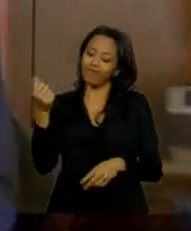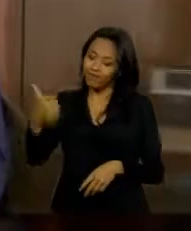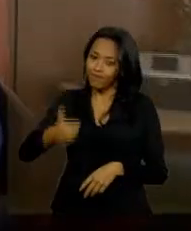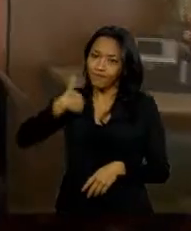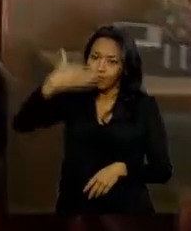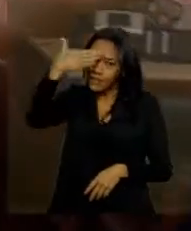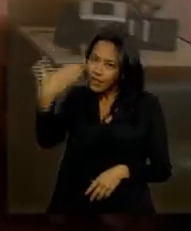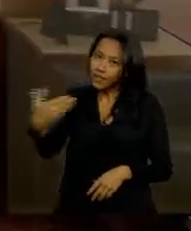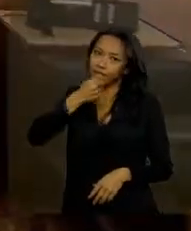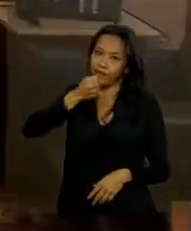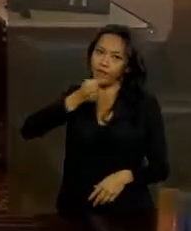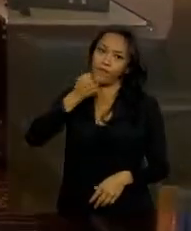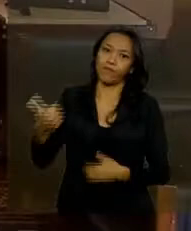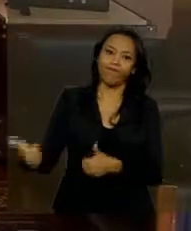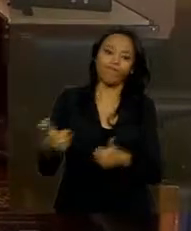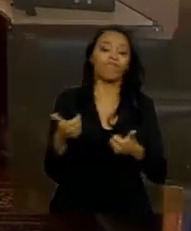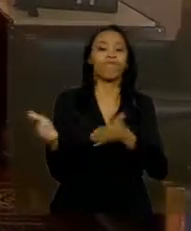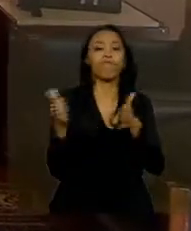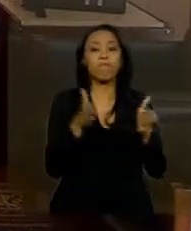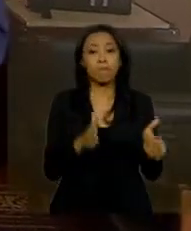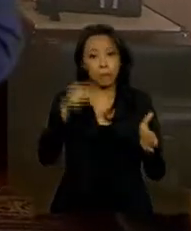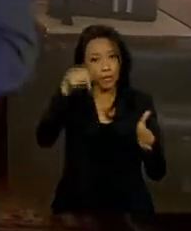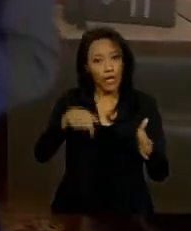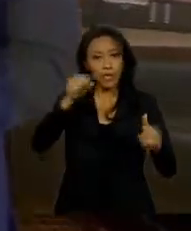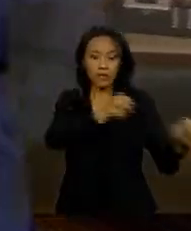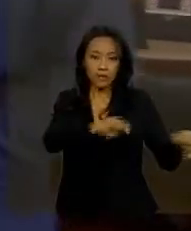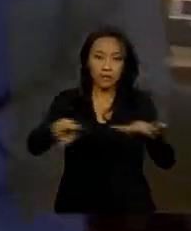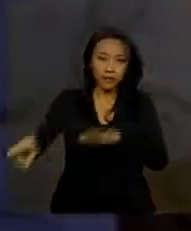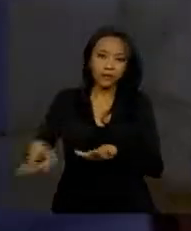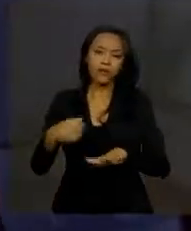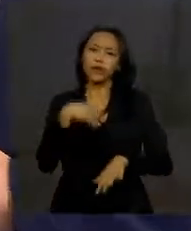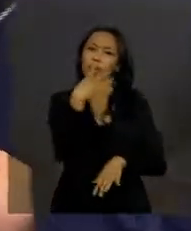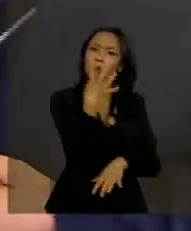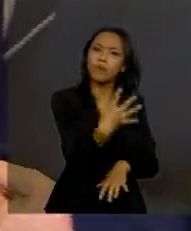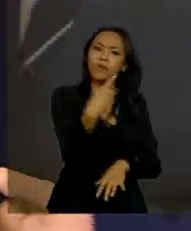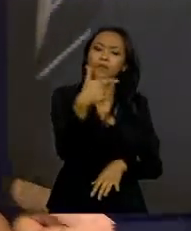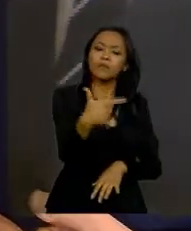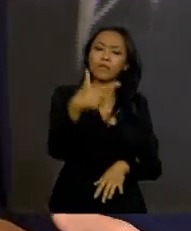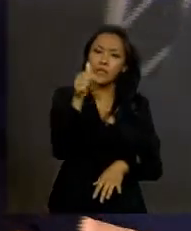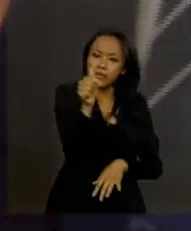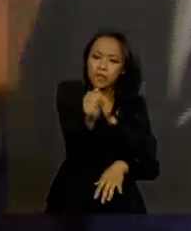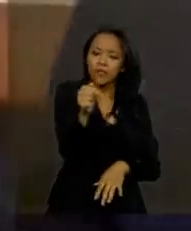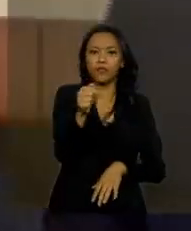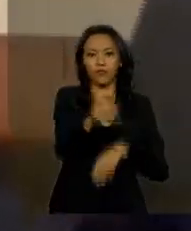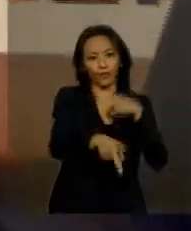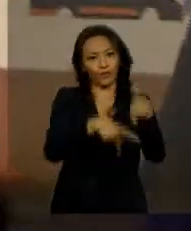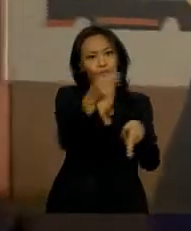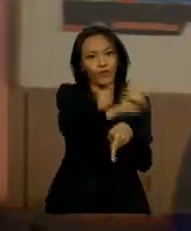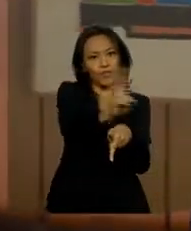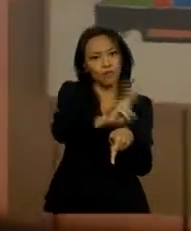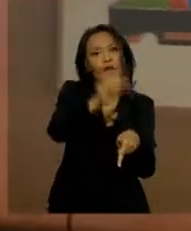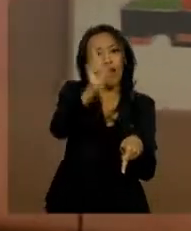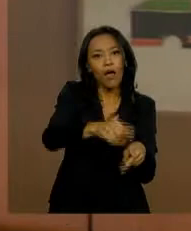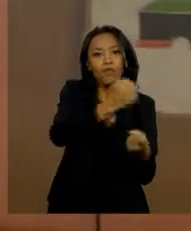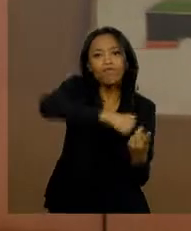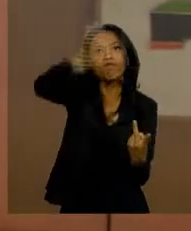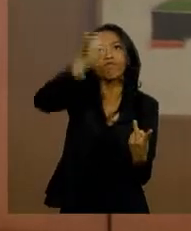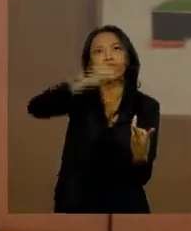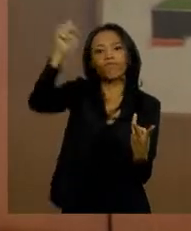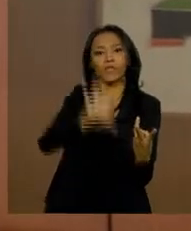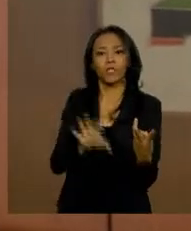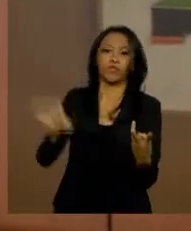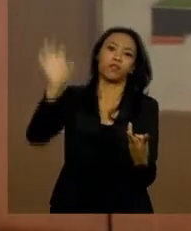obrigada pela sua entrevista nesta semana a previsão é de 427 venezuelanos sejam transferidos para outros